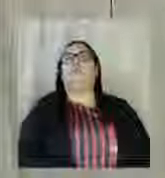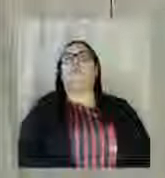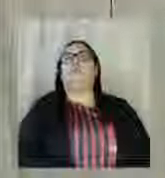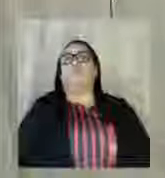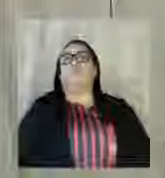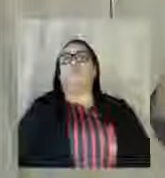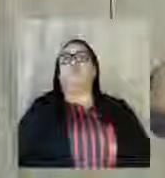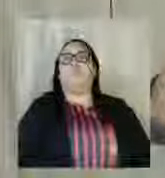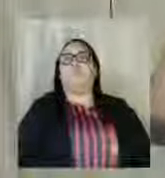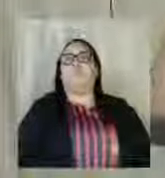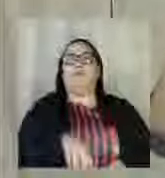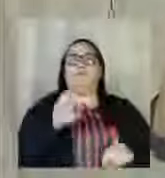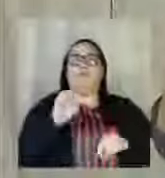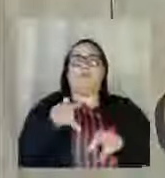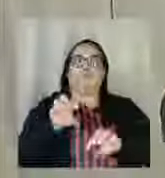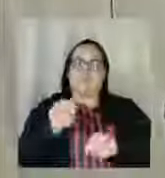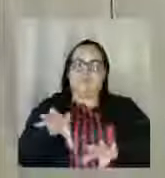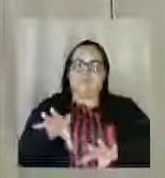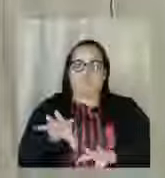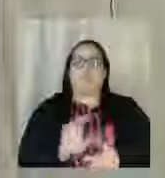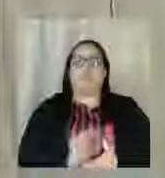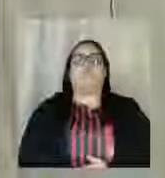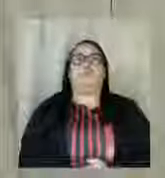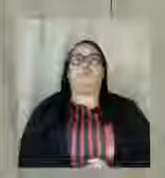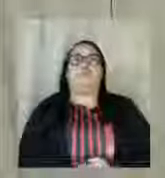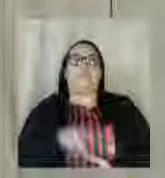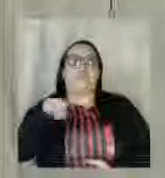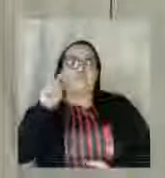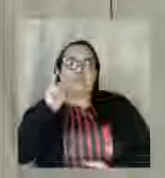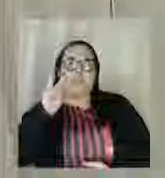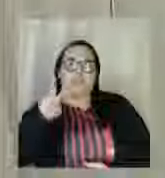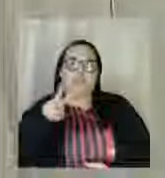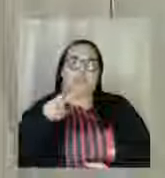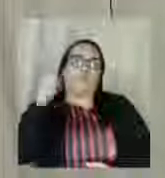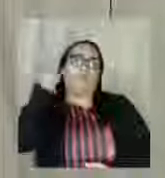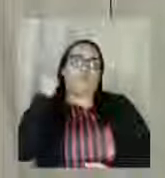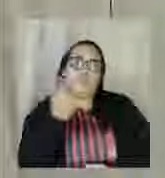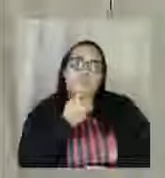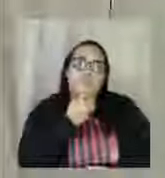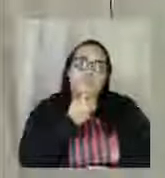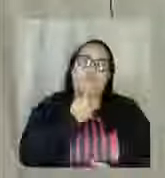O professor ensinava e ele via que eu era surda.